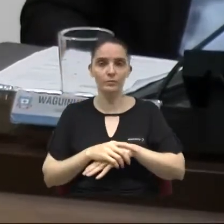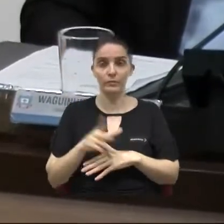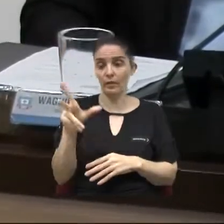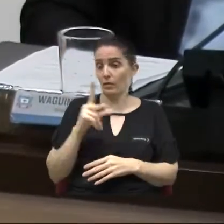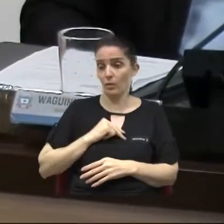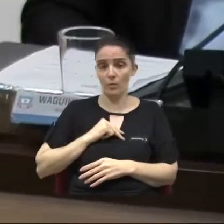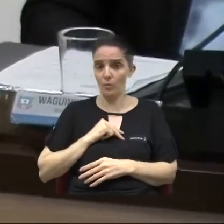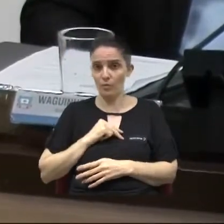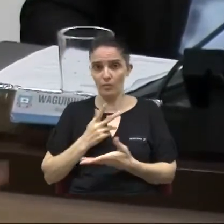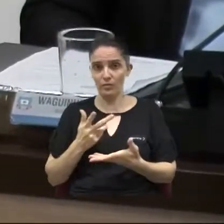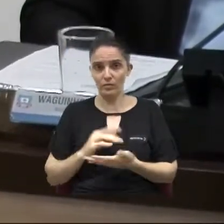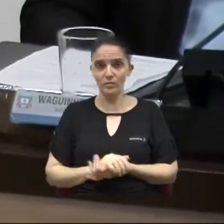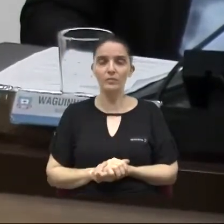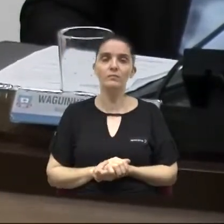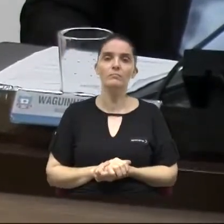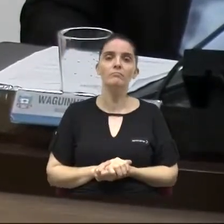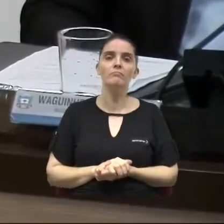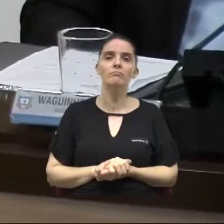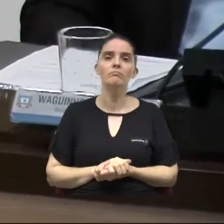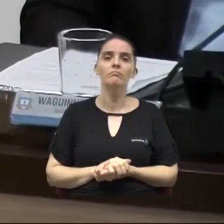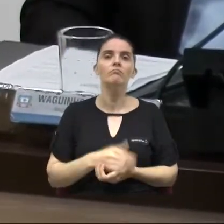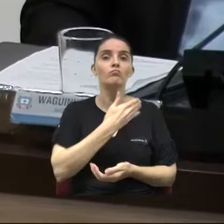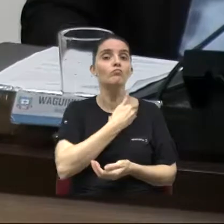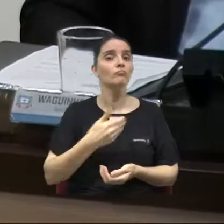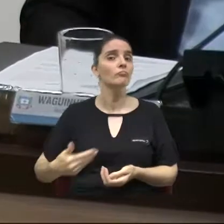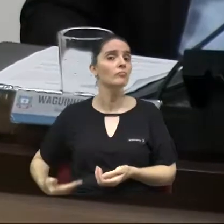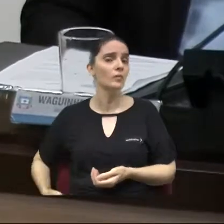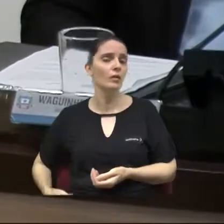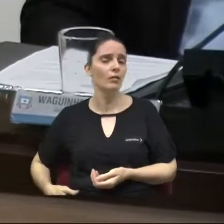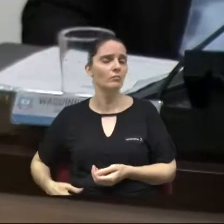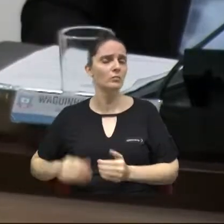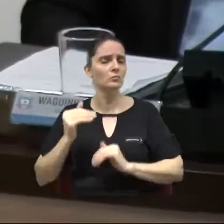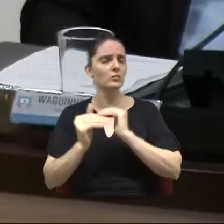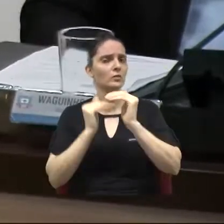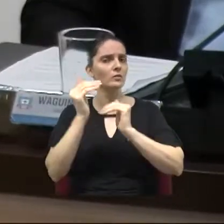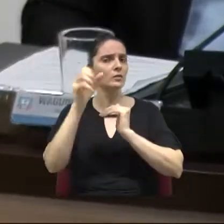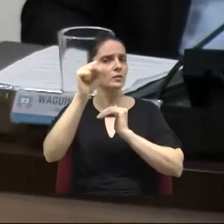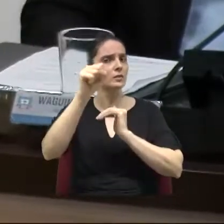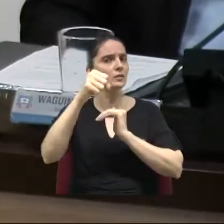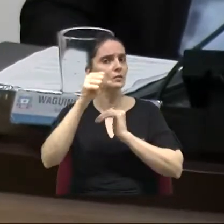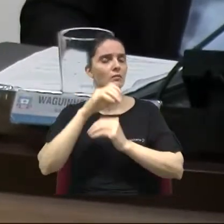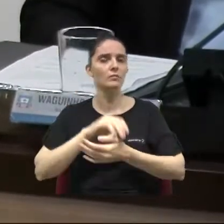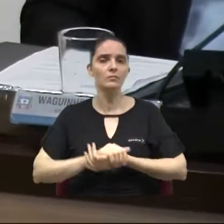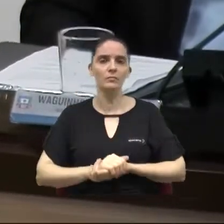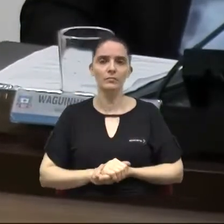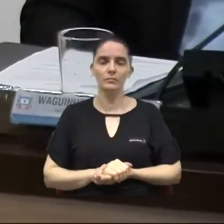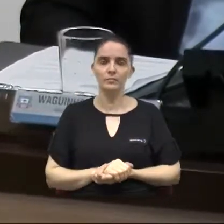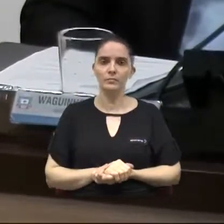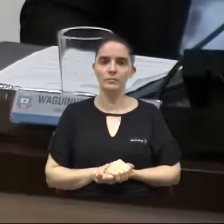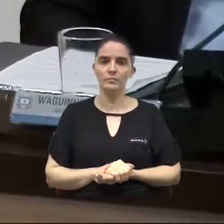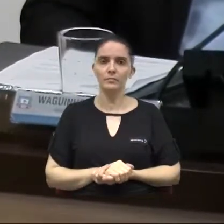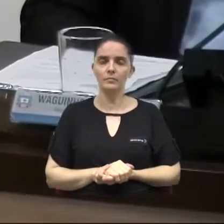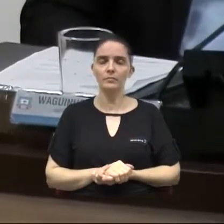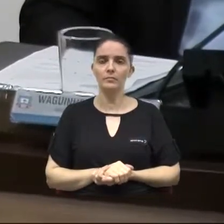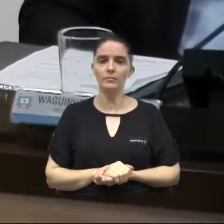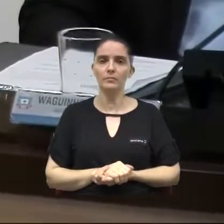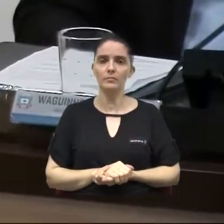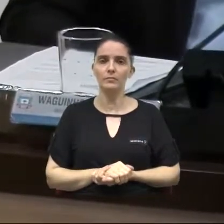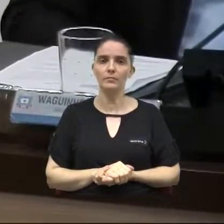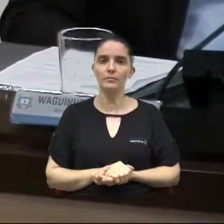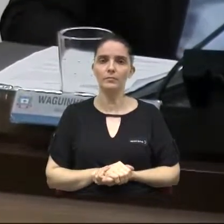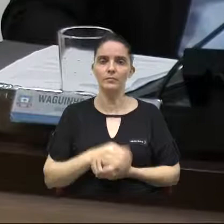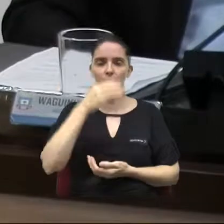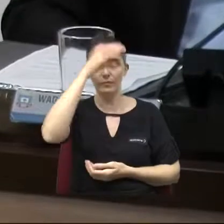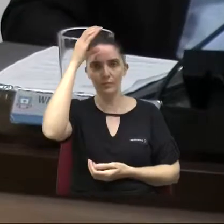o poder público está avançado, mas o poder público está avançado em relação ao público privado. Por quê? Eu recebo